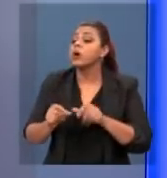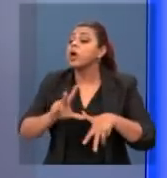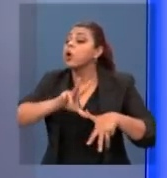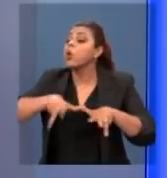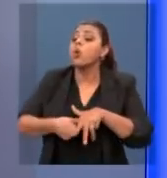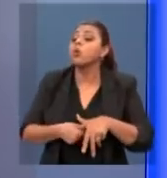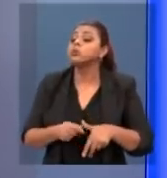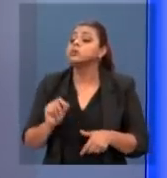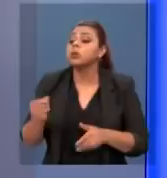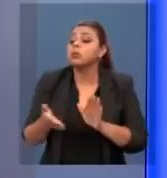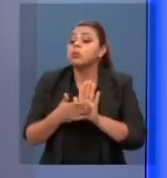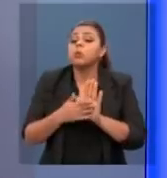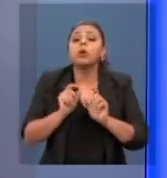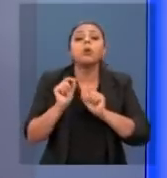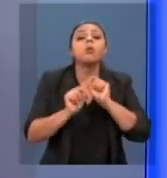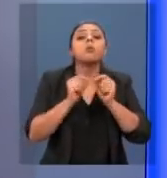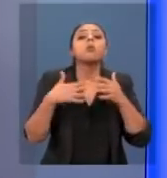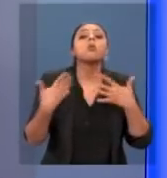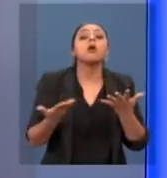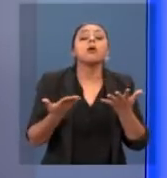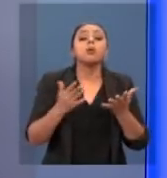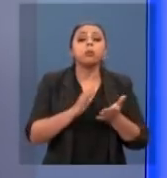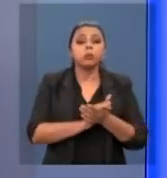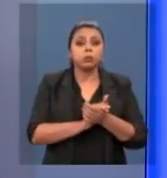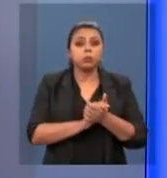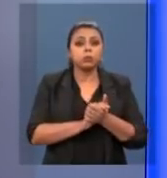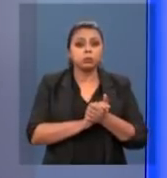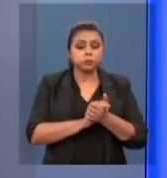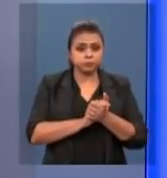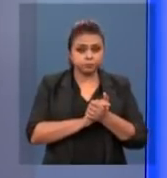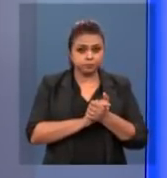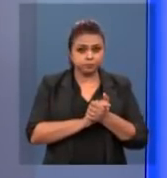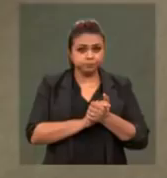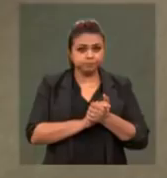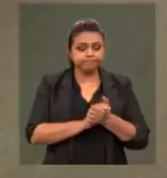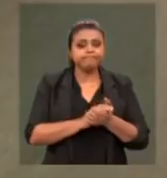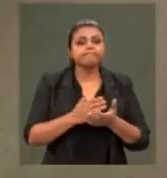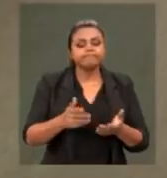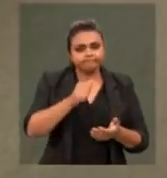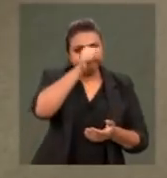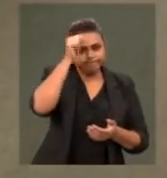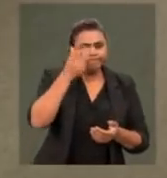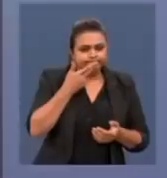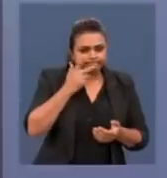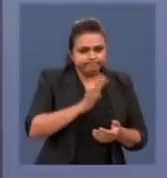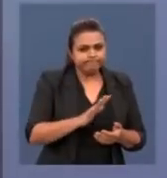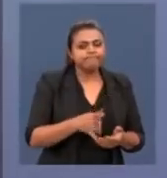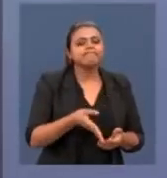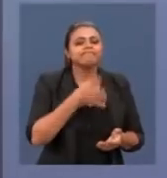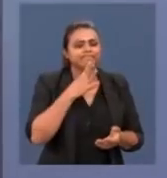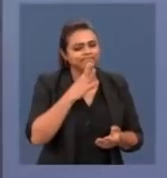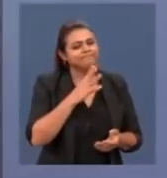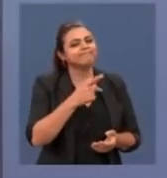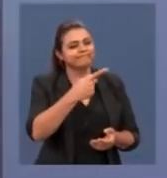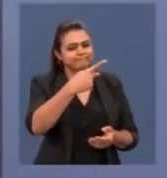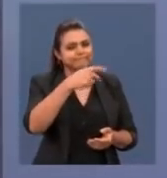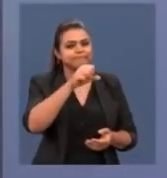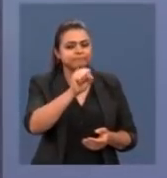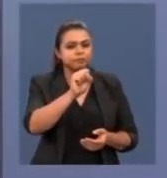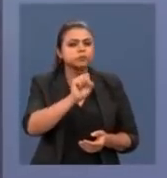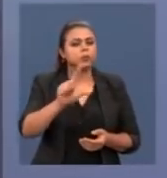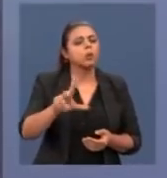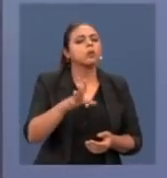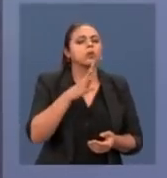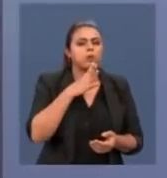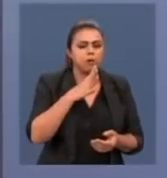corrupção no estado do espírito santo se você for andré eu conheço o pessoal eu conheci ivan